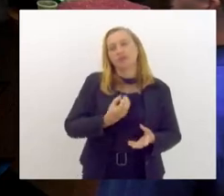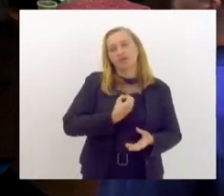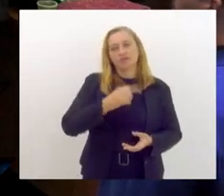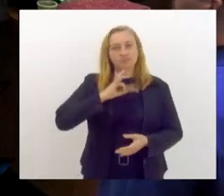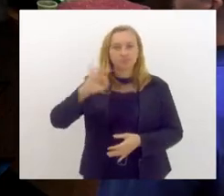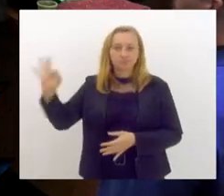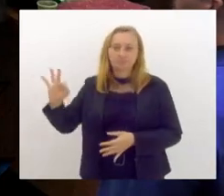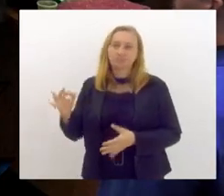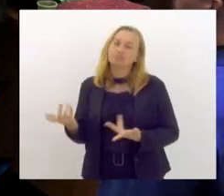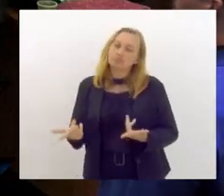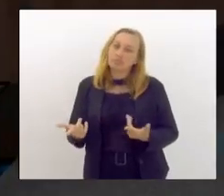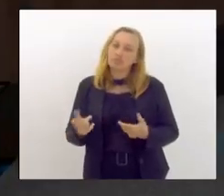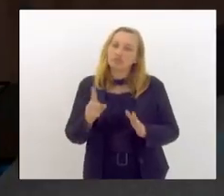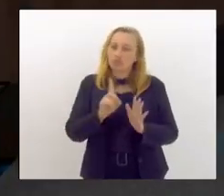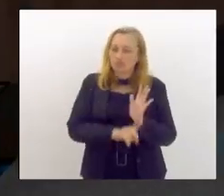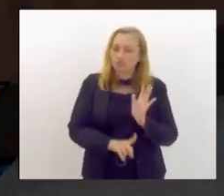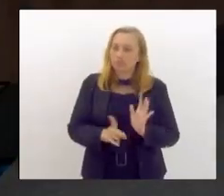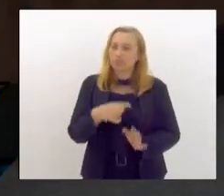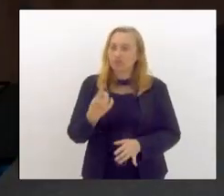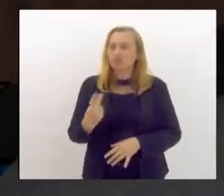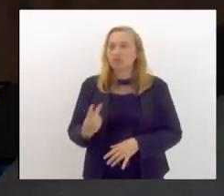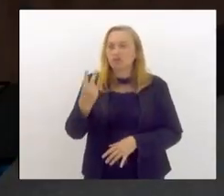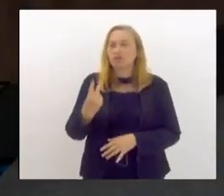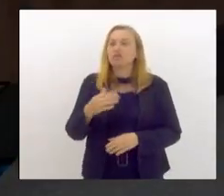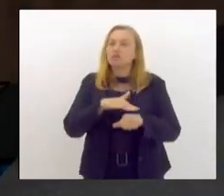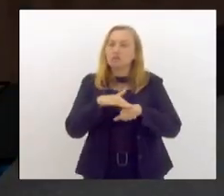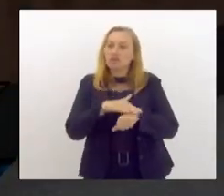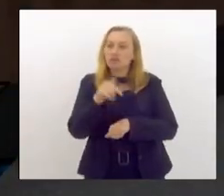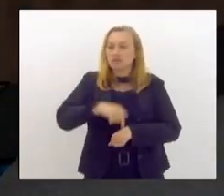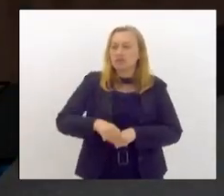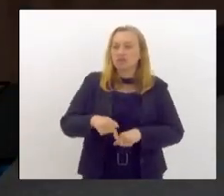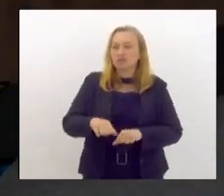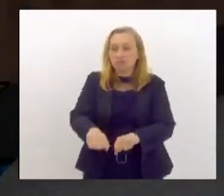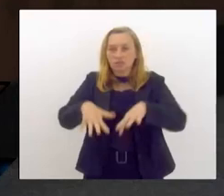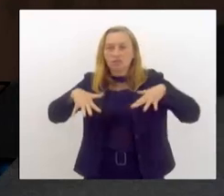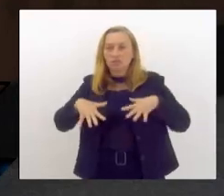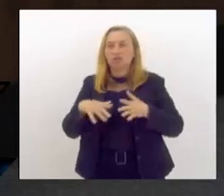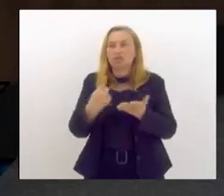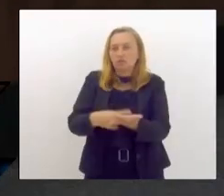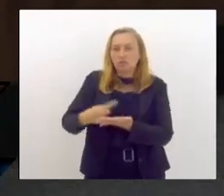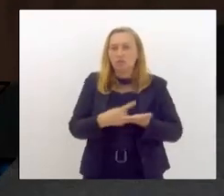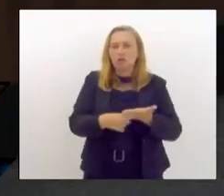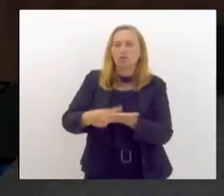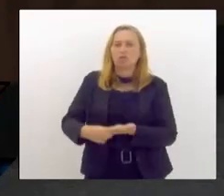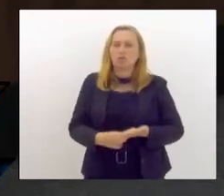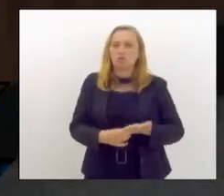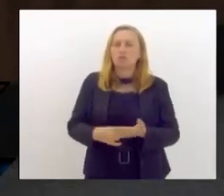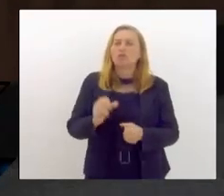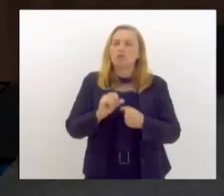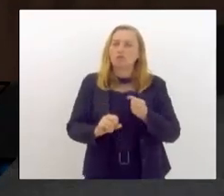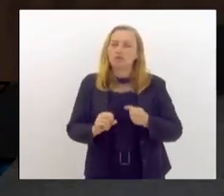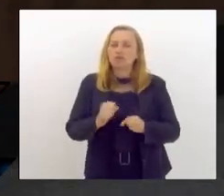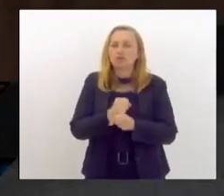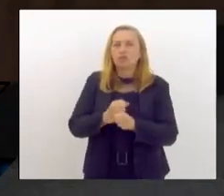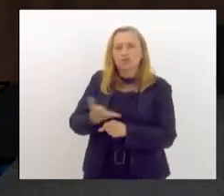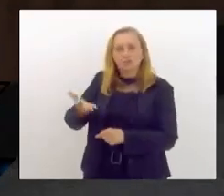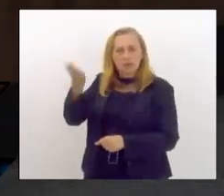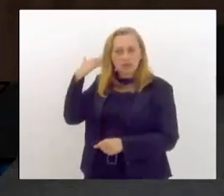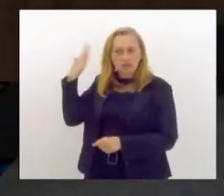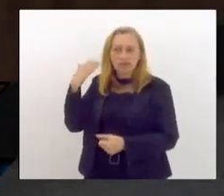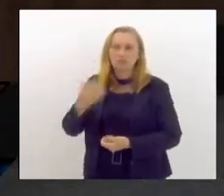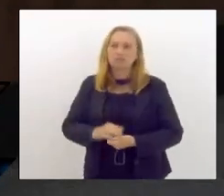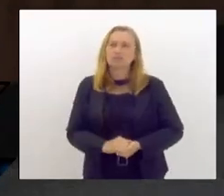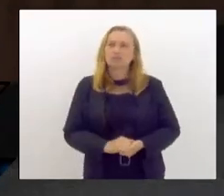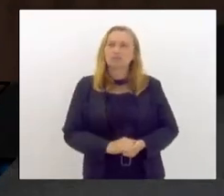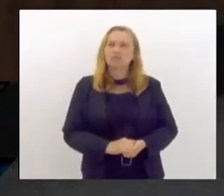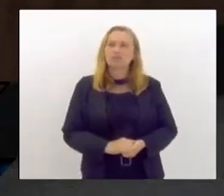muito a nossa pauta. Então, o meu apelo é para que a gente converse aqui no plenário, chegue a um acordo de procedimento, como a gente fez na legislatura passada, para que a